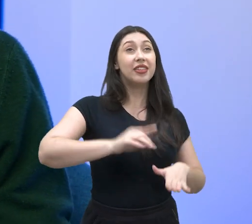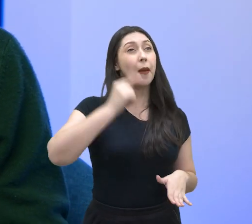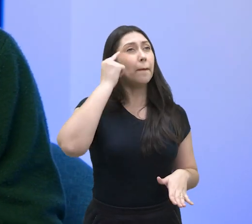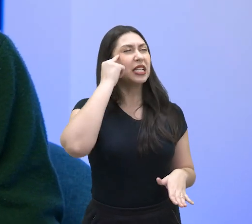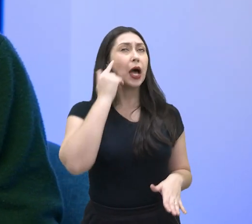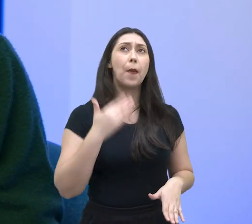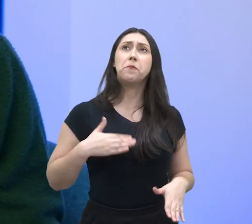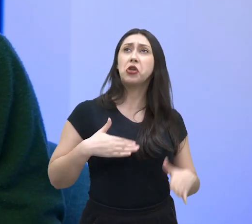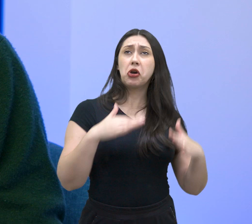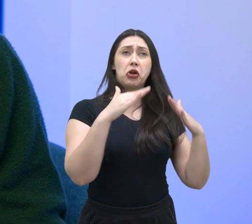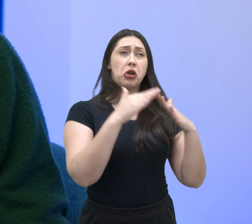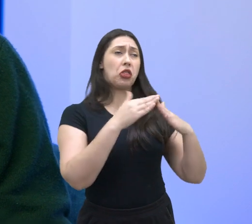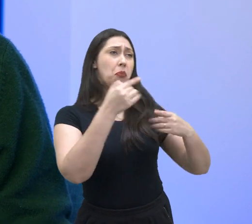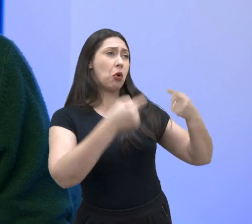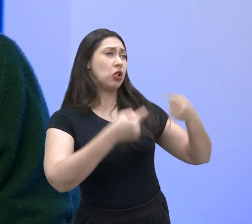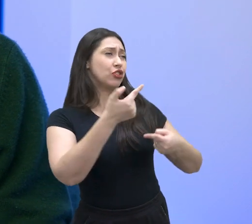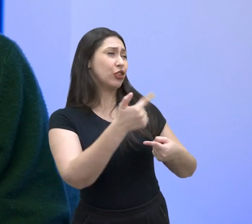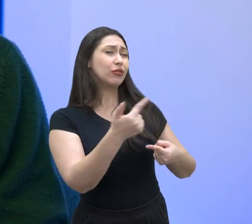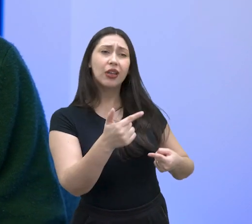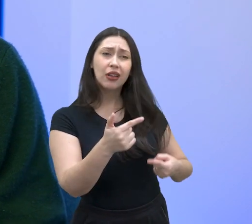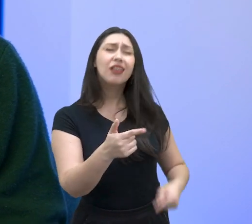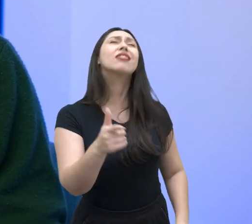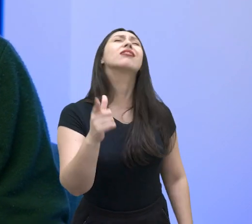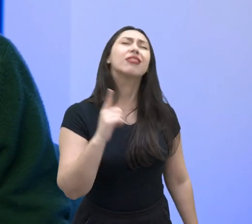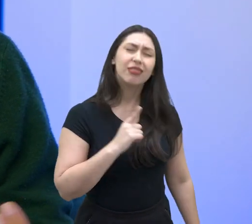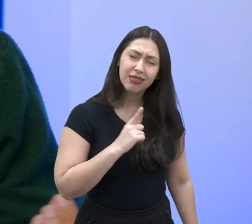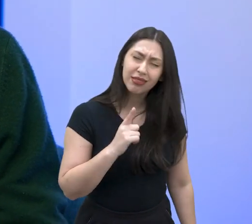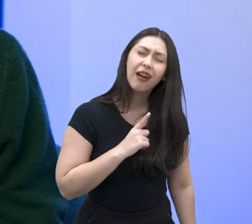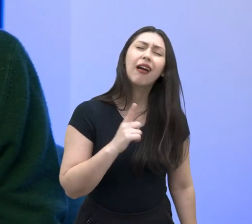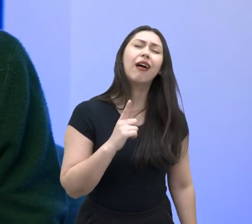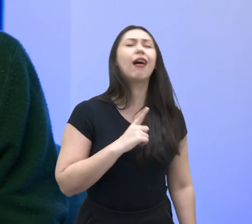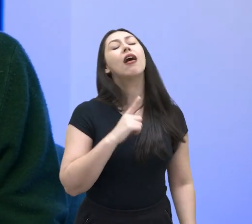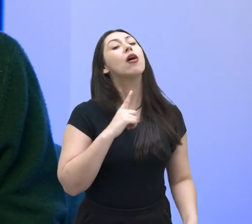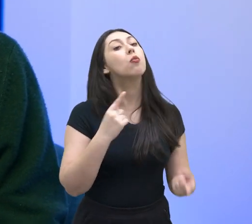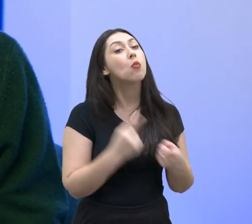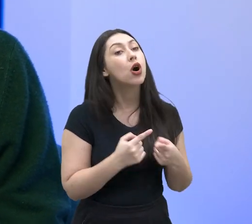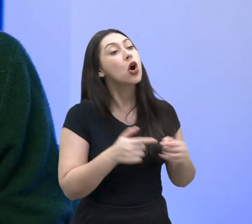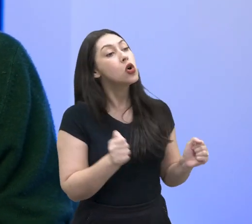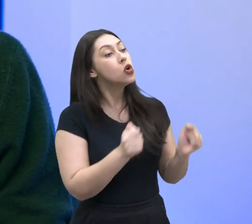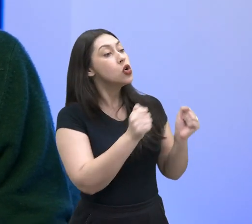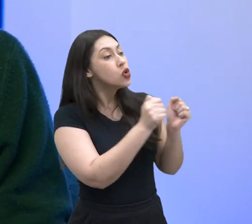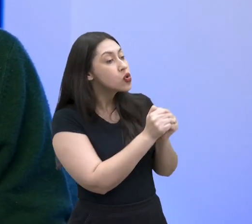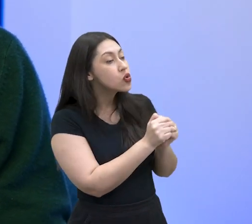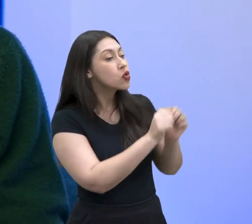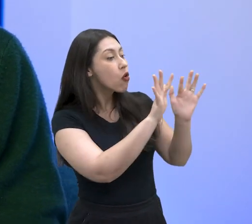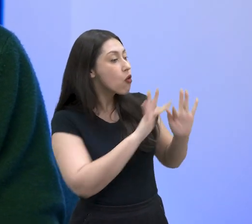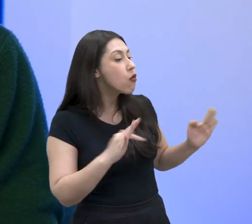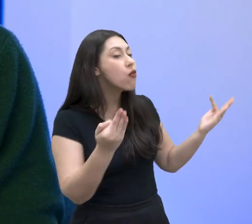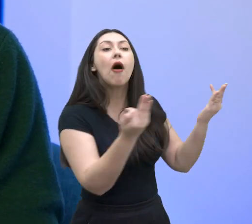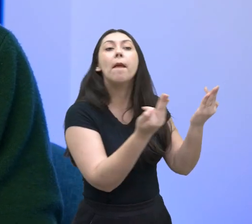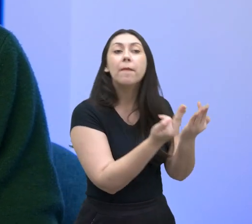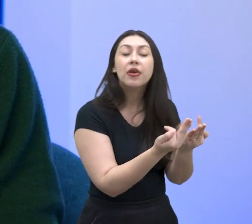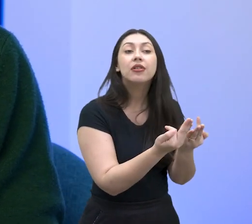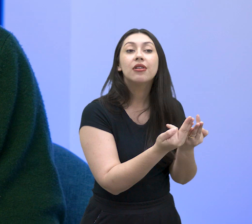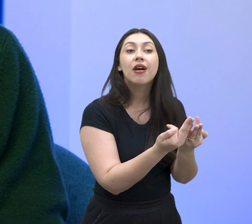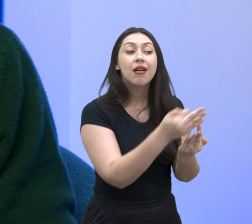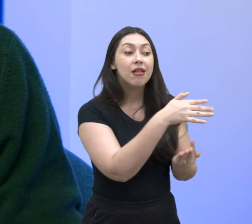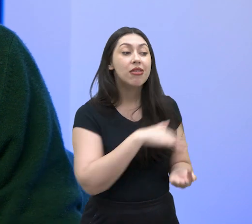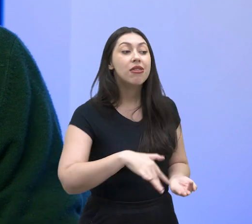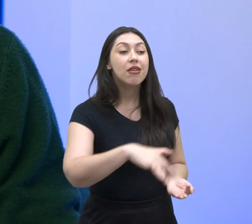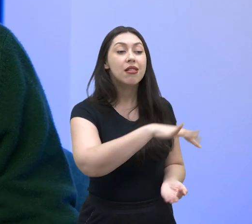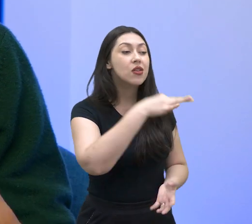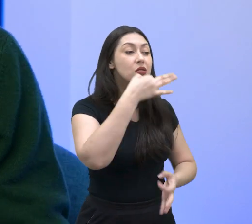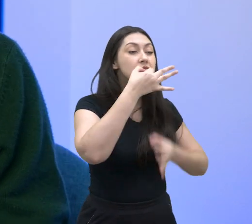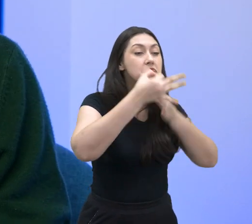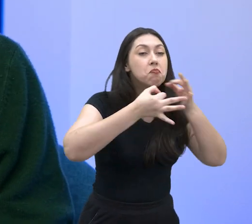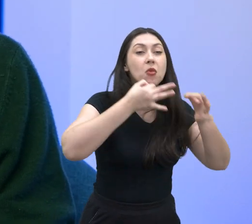irmãos, com os nossos filhos, e as nossas opiniões impactam nas opiniões deles. Então, a gente é político o tempo todo. O